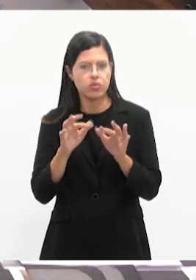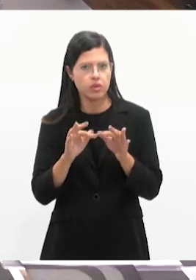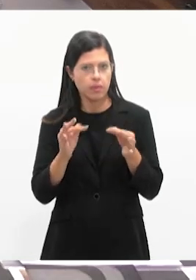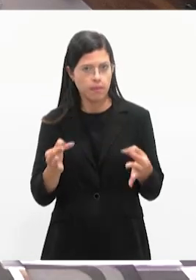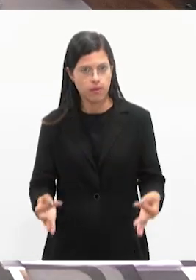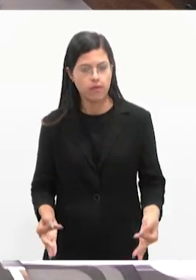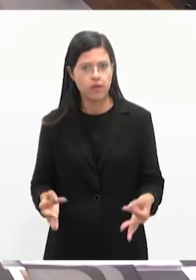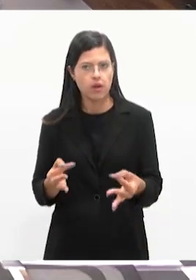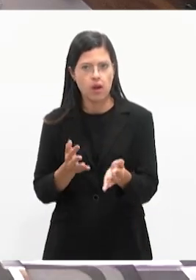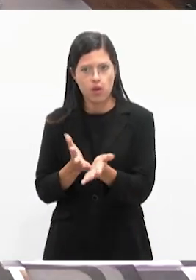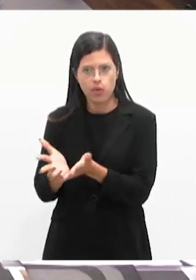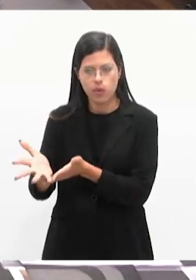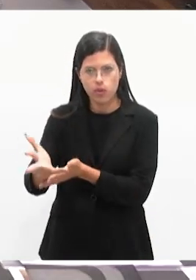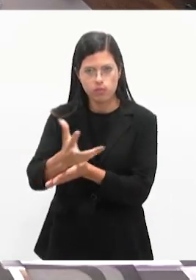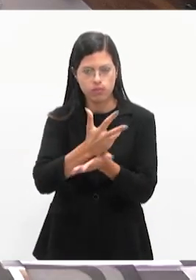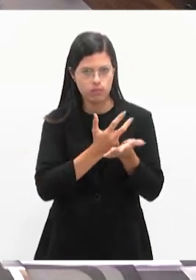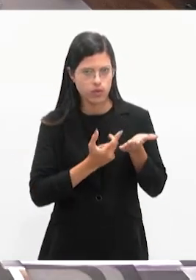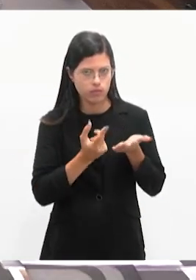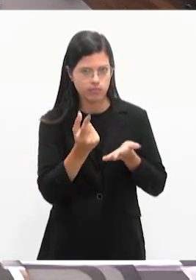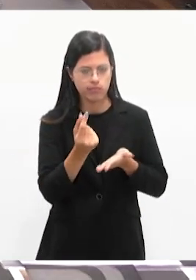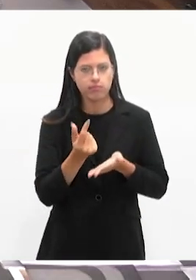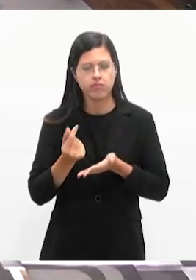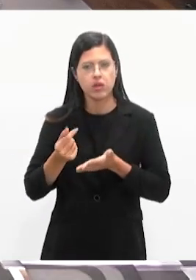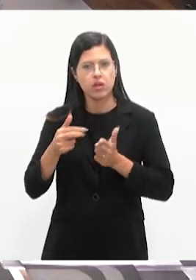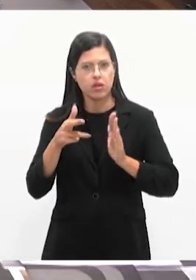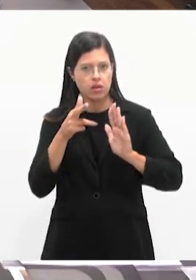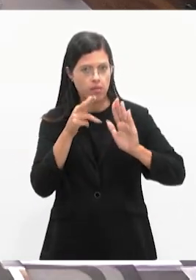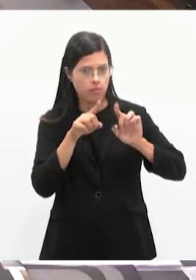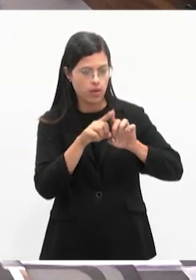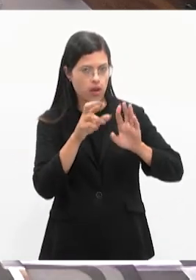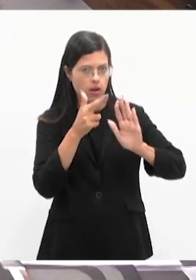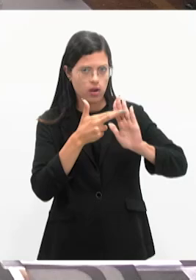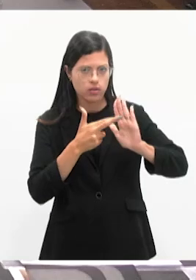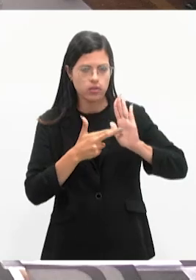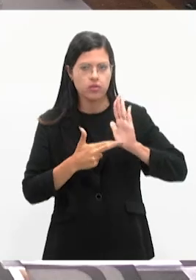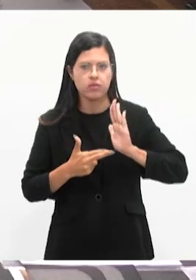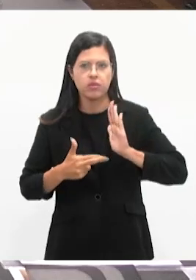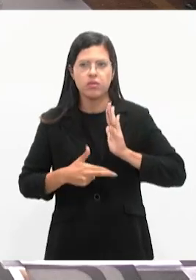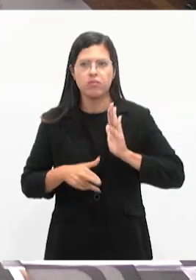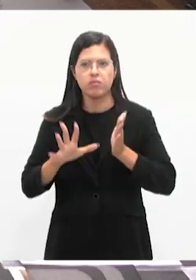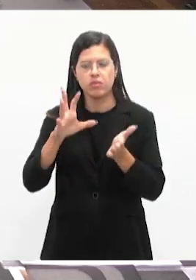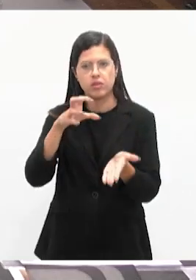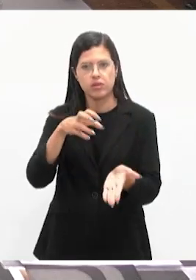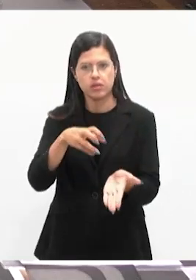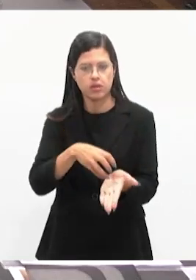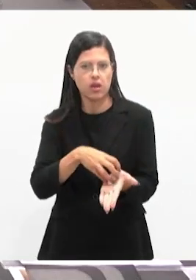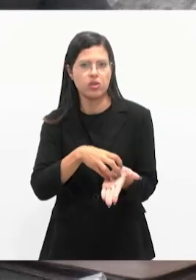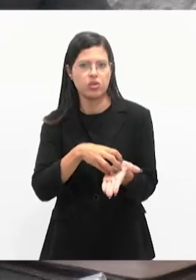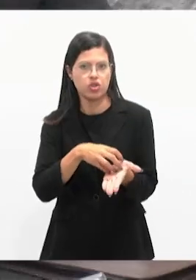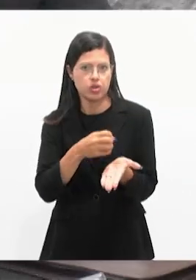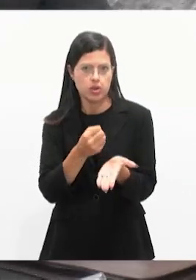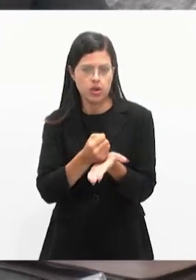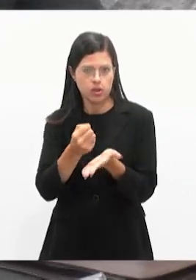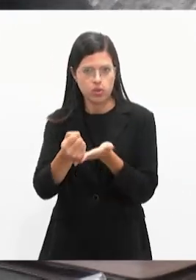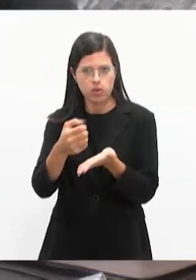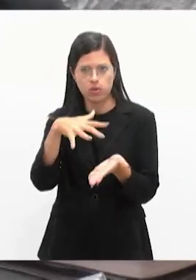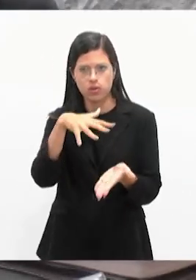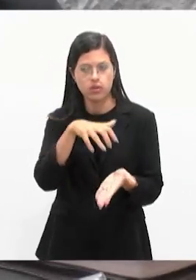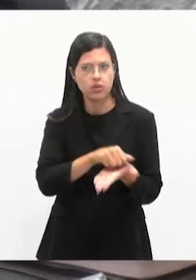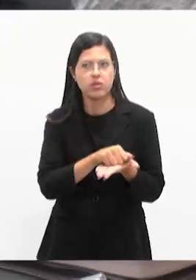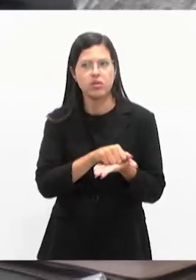do recolhimento de emolumentos, a normatização das inovações em sede notarial, registral,